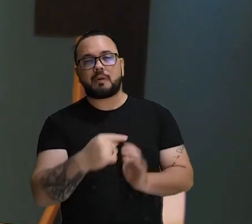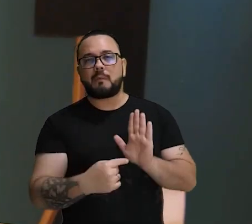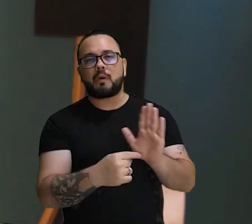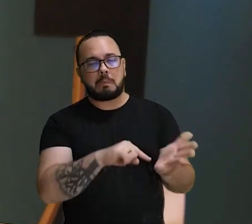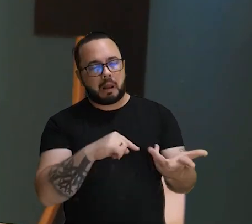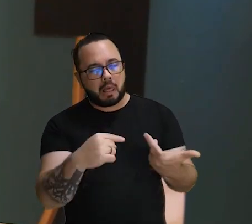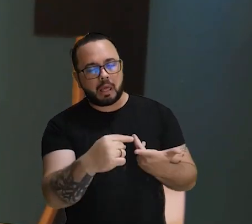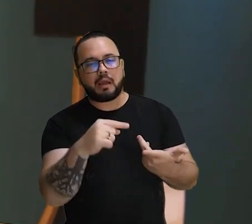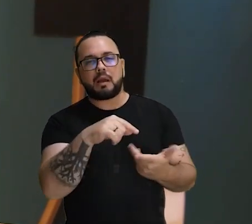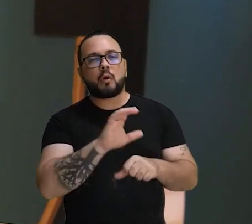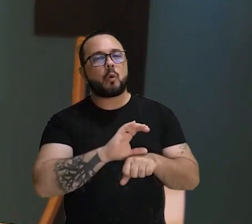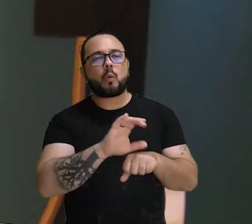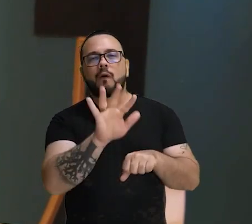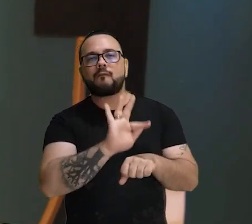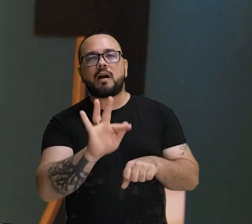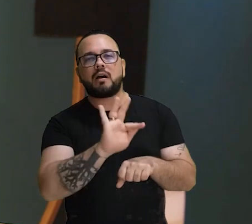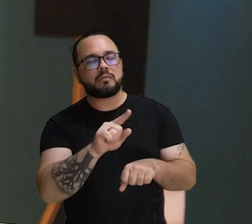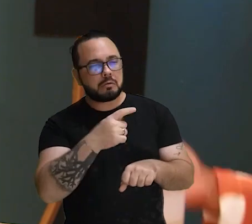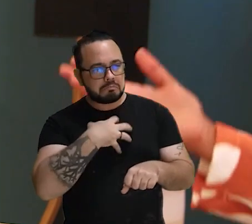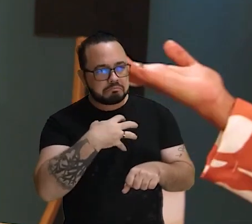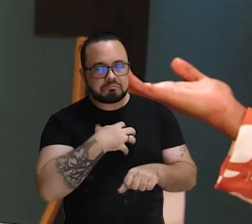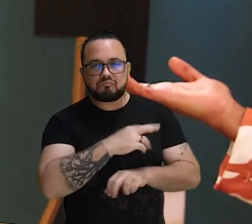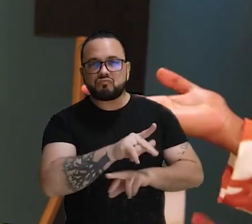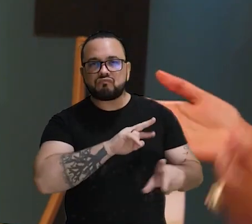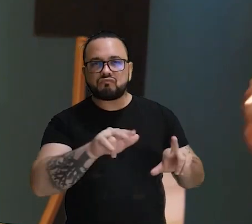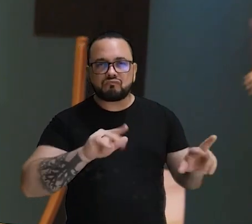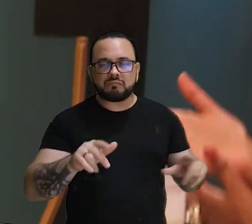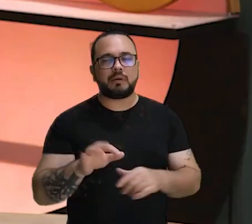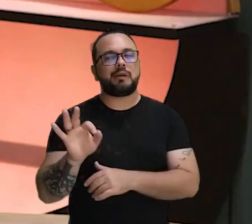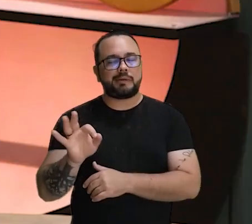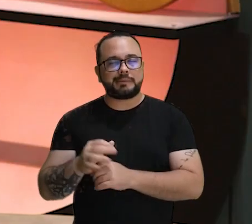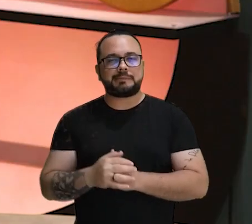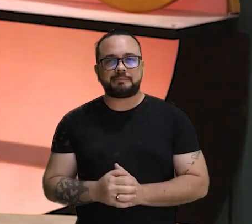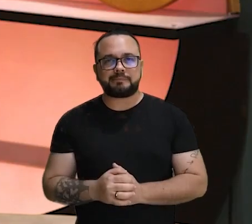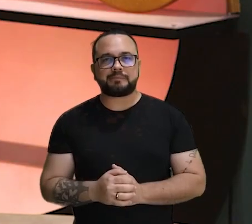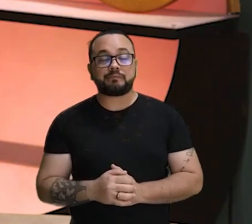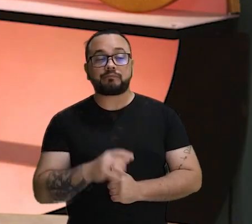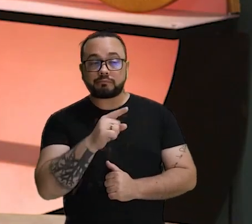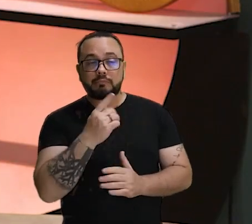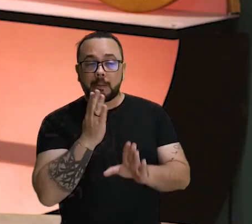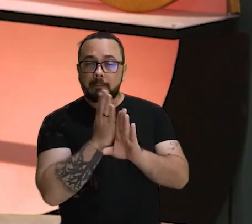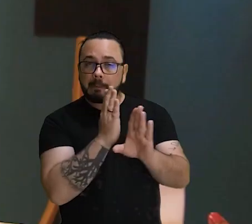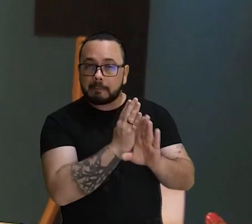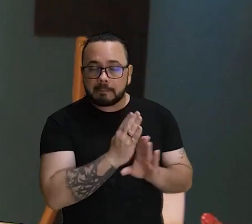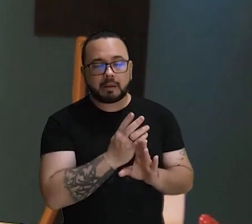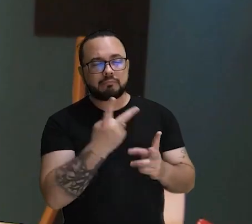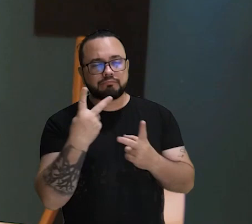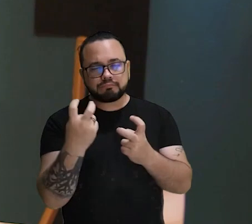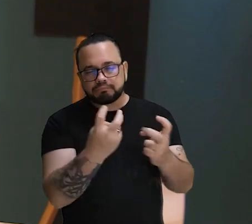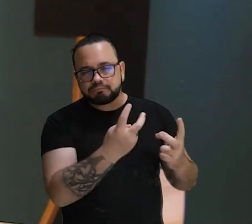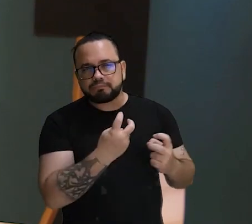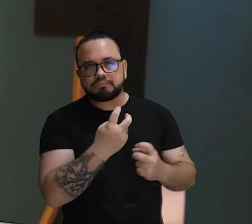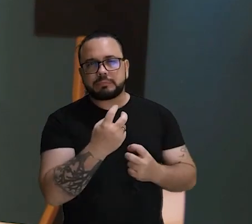das possibilidades de curso de faculdade, né? E ninguém fala que você pode ser, sei coisa lá. Coisa que você nem imagina. É. Né? Uhum. E aí você vai descobrindo os seus